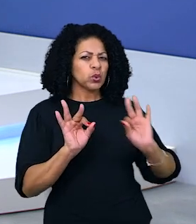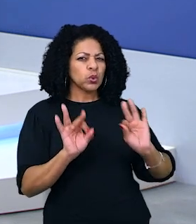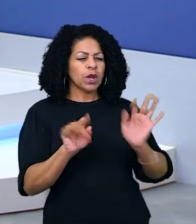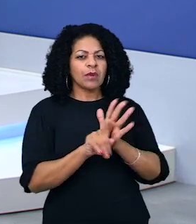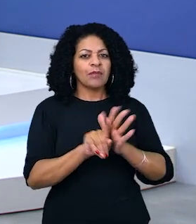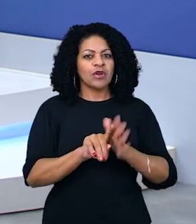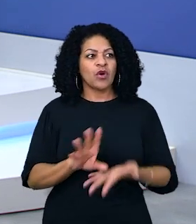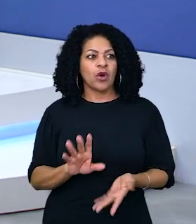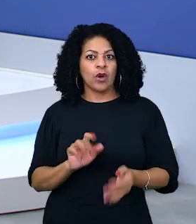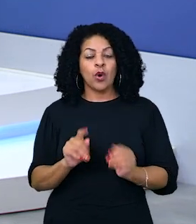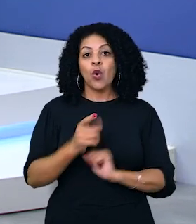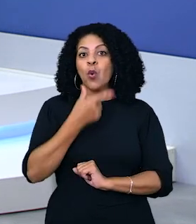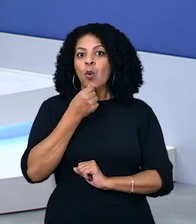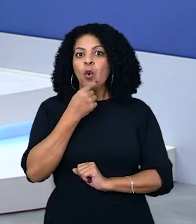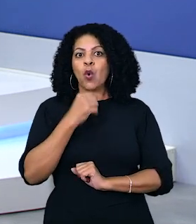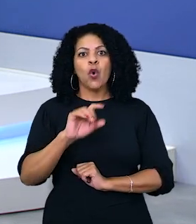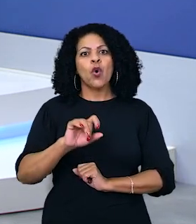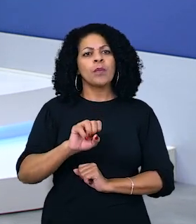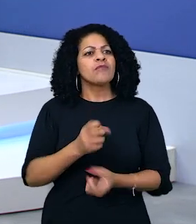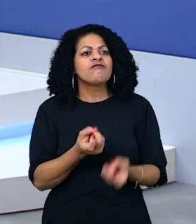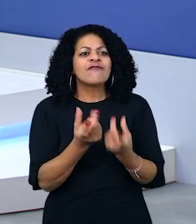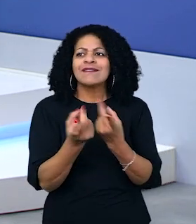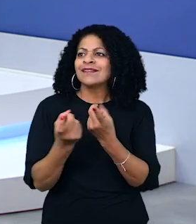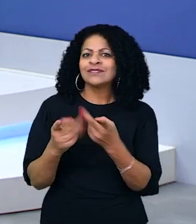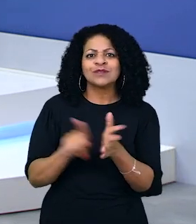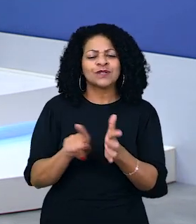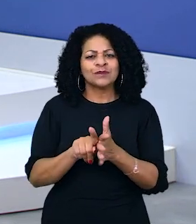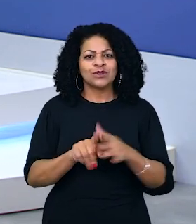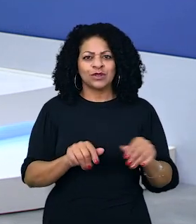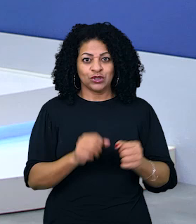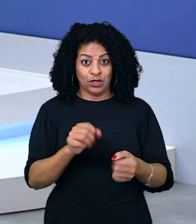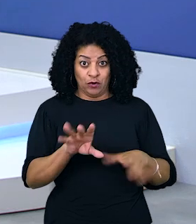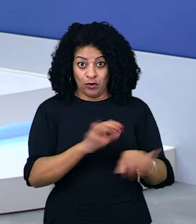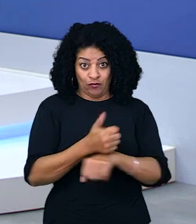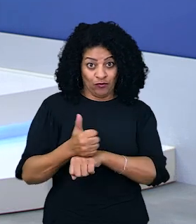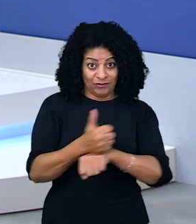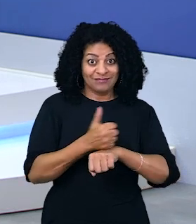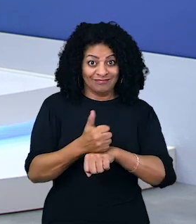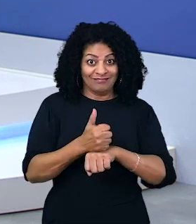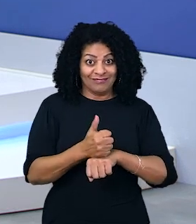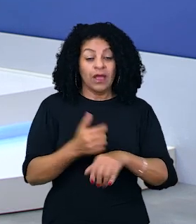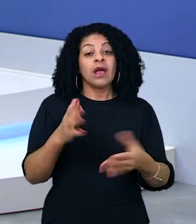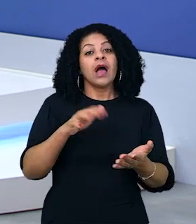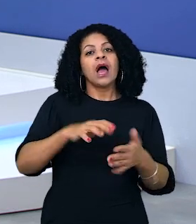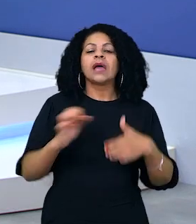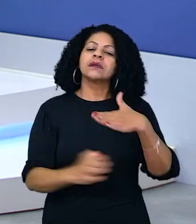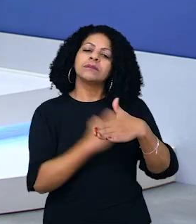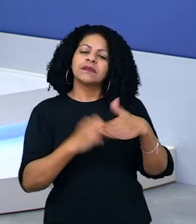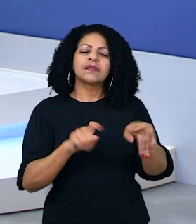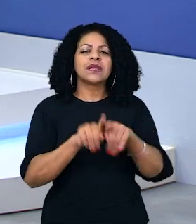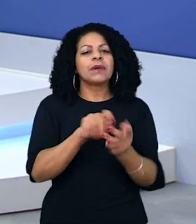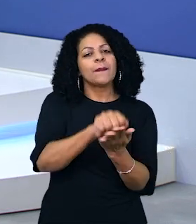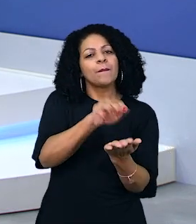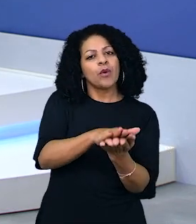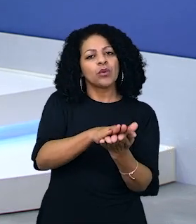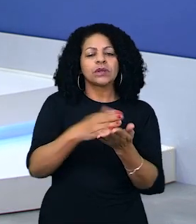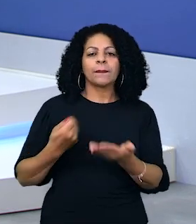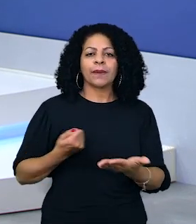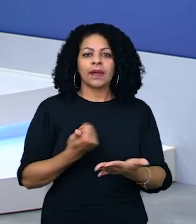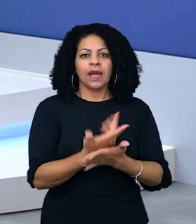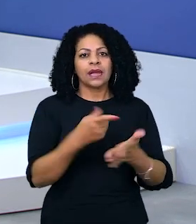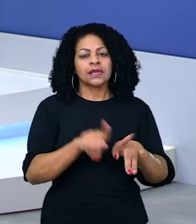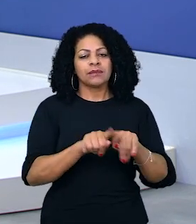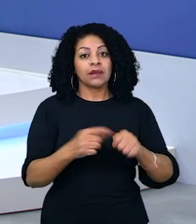em mais de R$600 mil por acúmulo de função. A empresa também vai pagar multa por causar atrasos no processo. A quarta